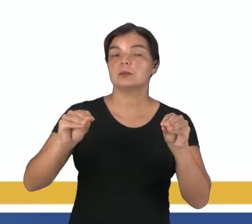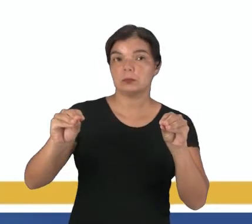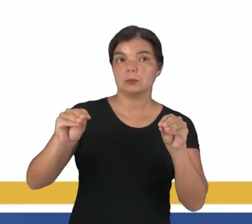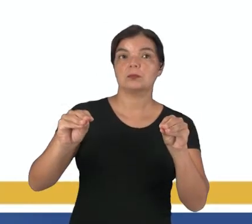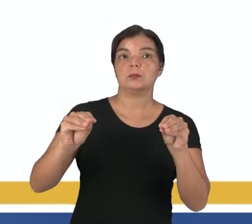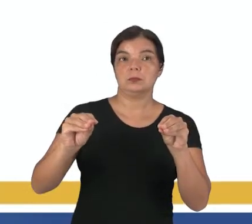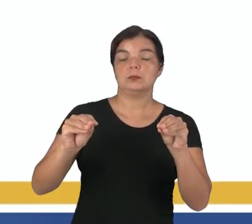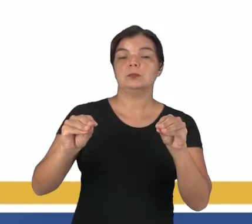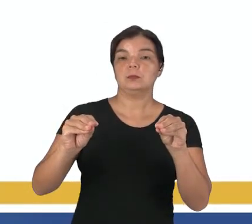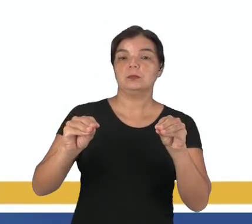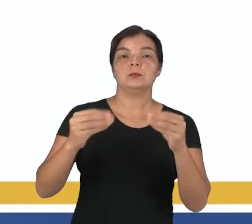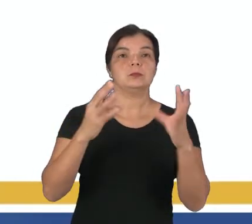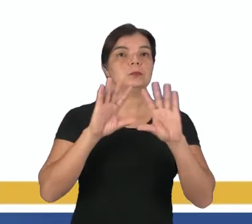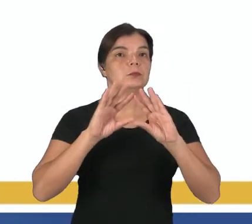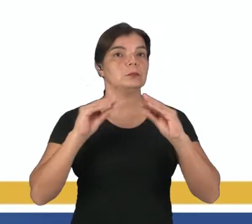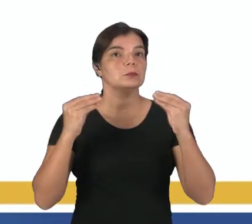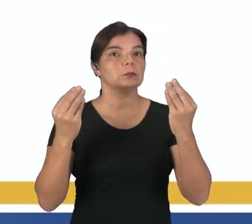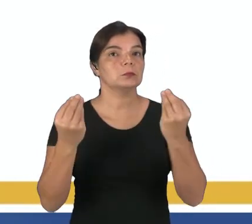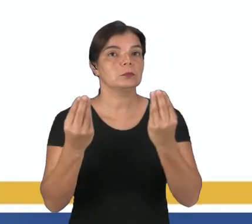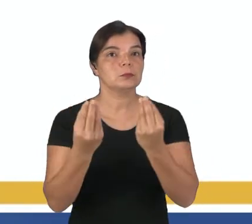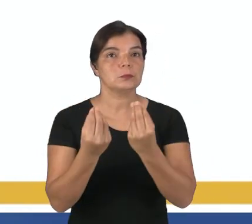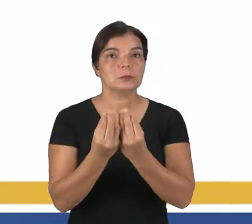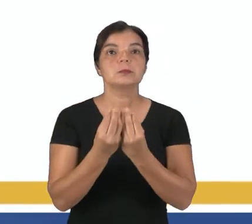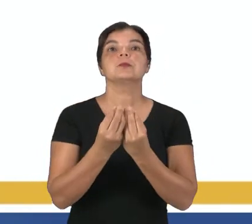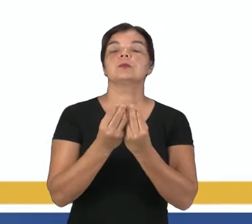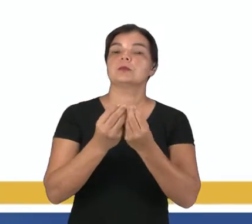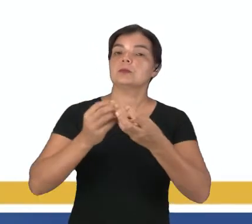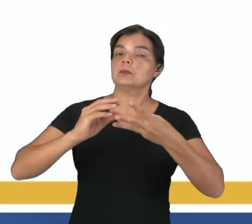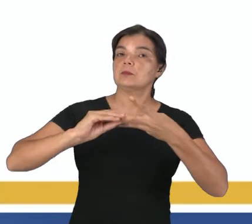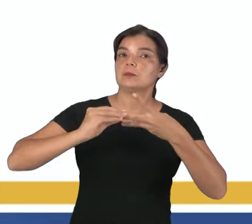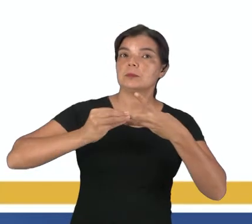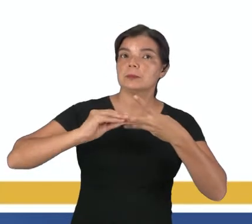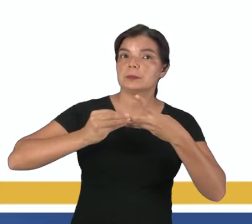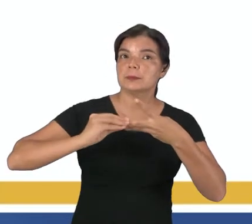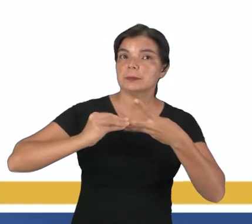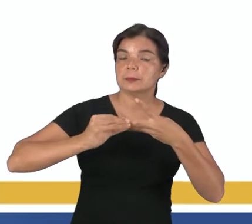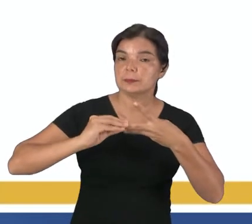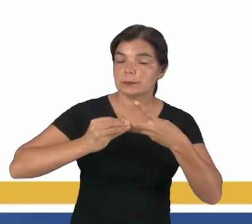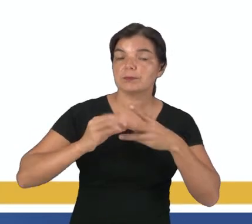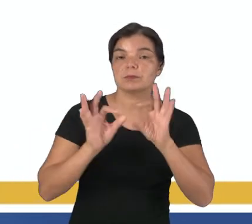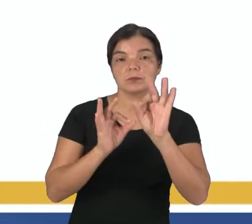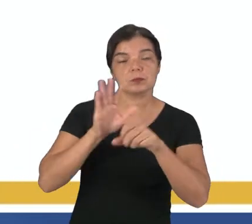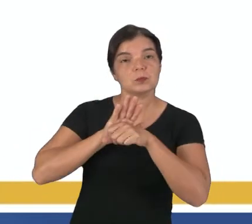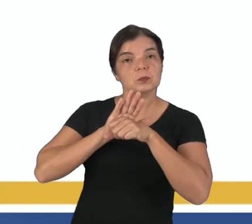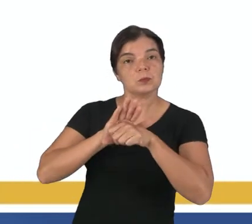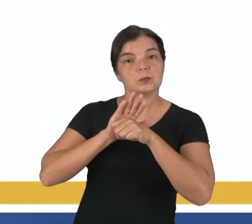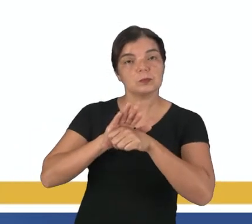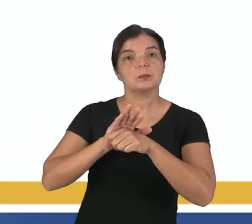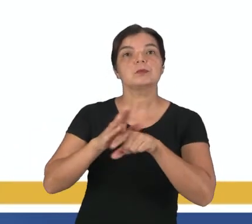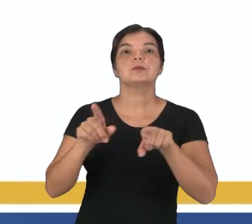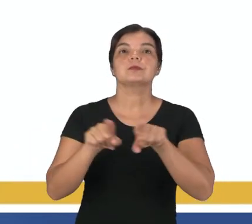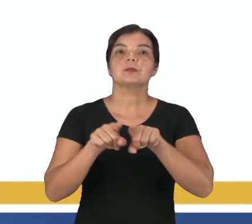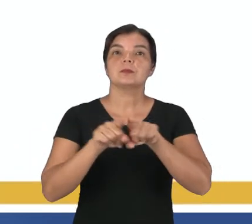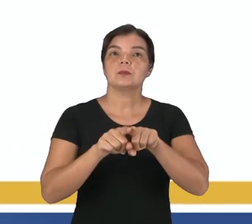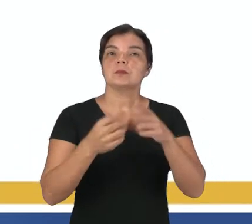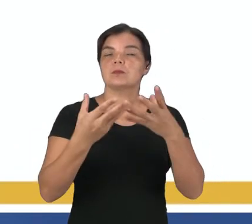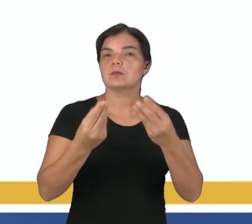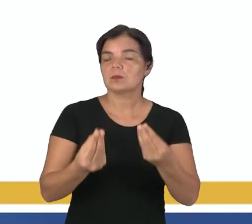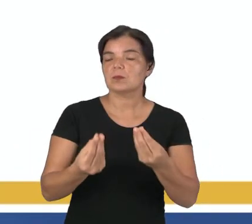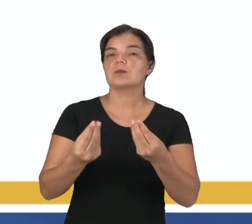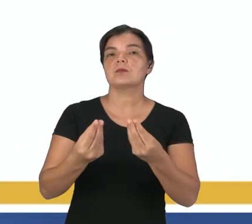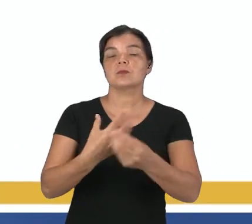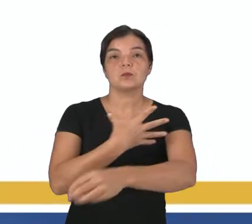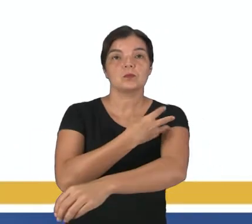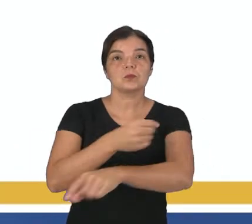ela é solúvel também é serve para transportar substâncias da forma ela ela ajuda no formato das células